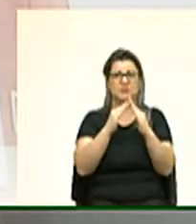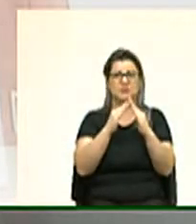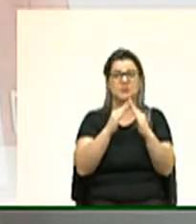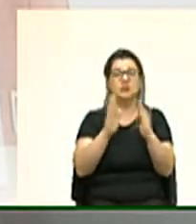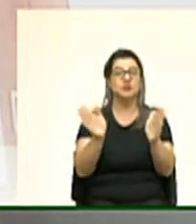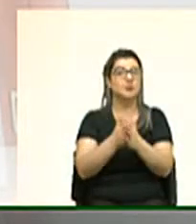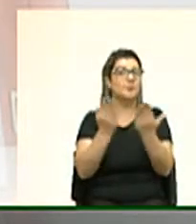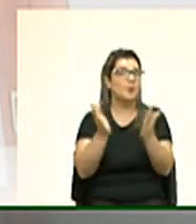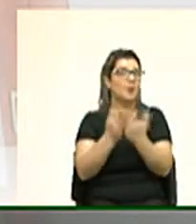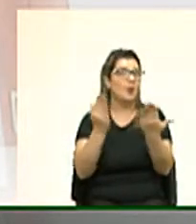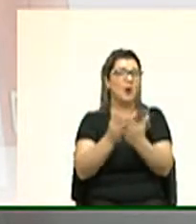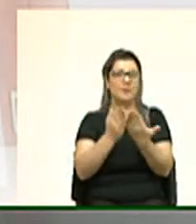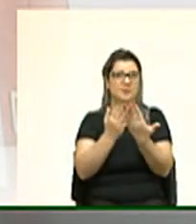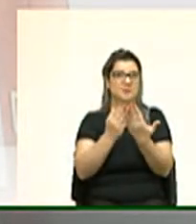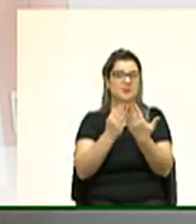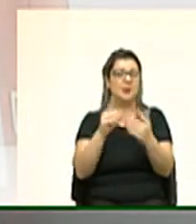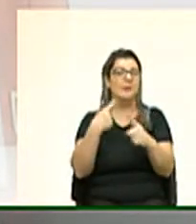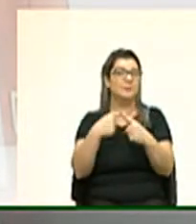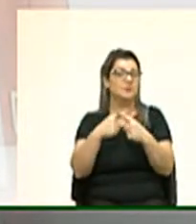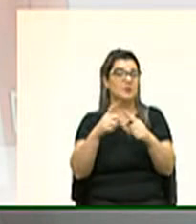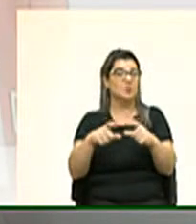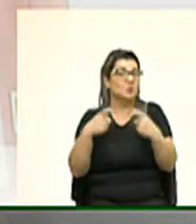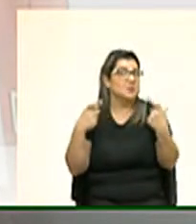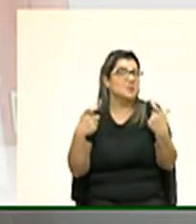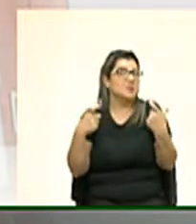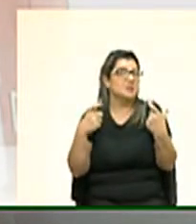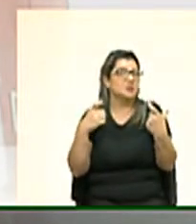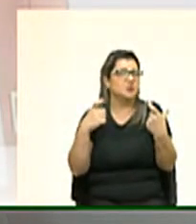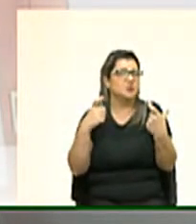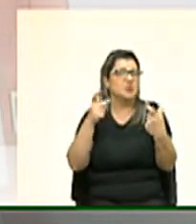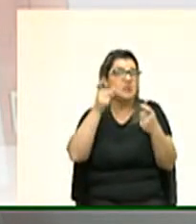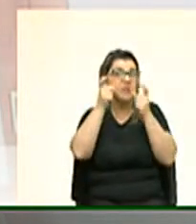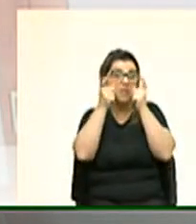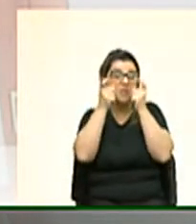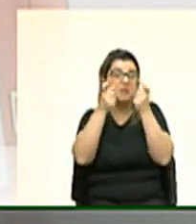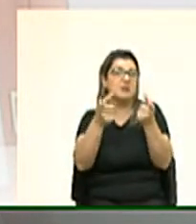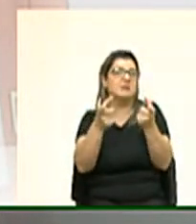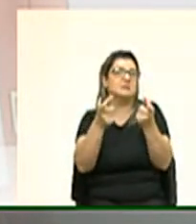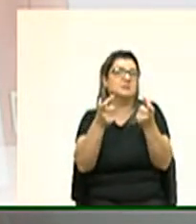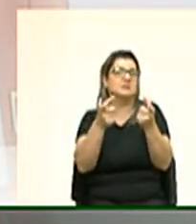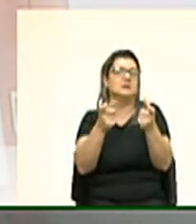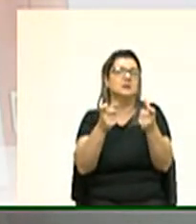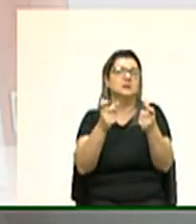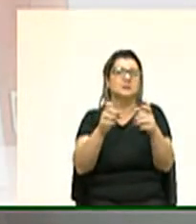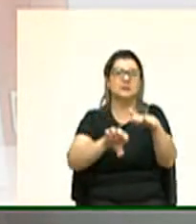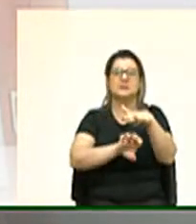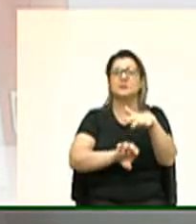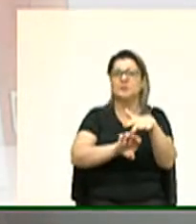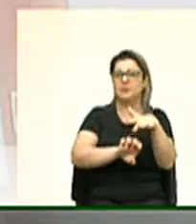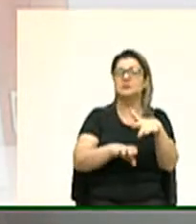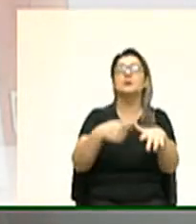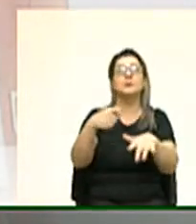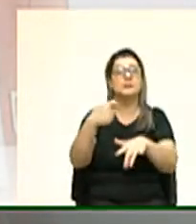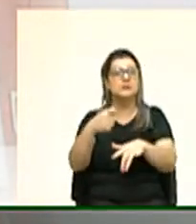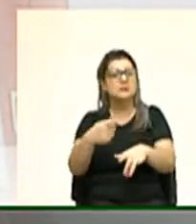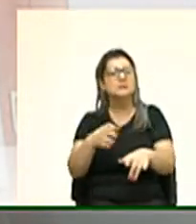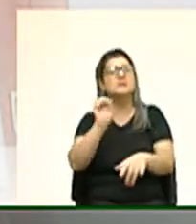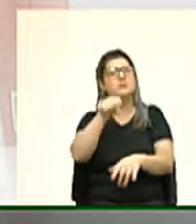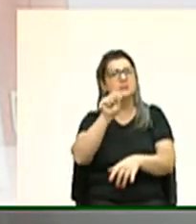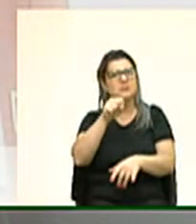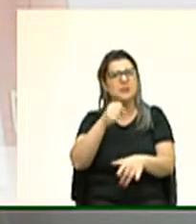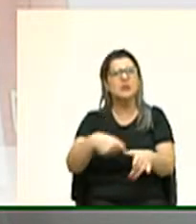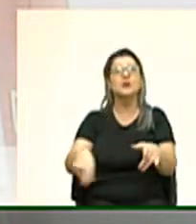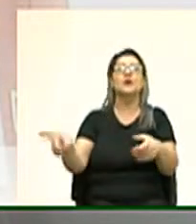que eram os grandes interesses das empreiteiras. Então, nós precisamos, sim, retomar um Minha Casa Minha Vida que se